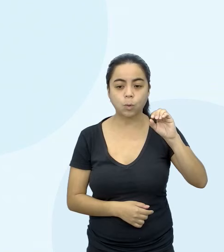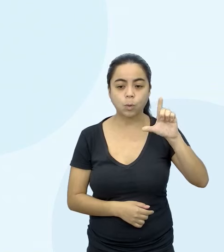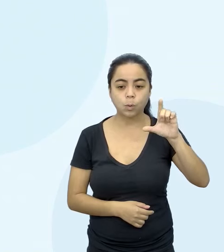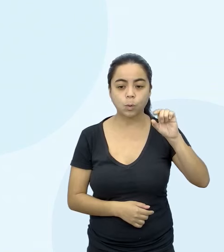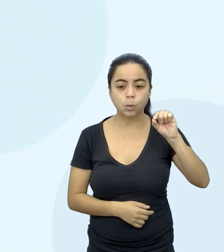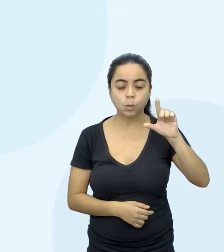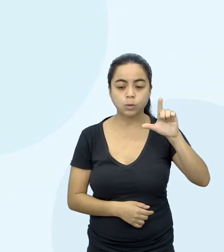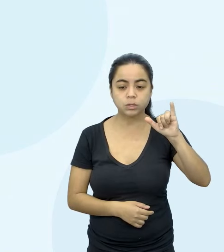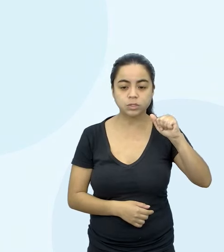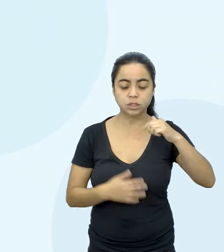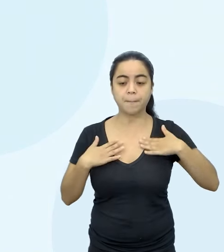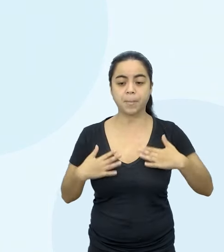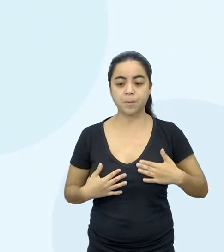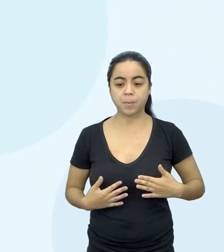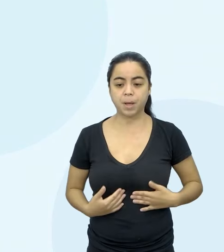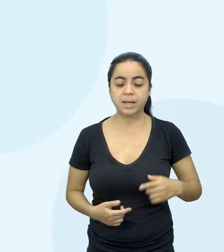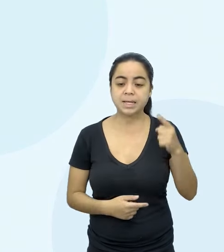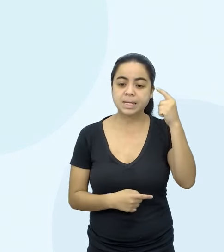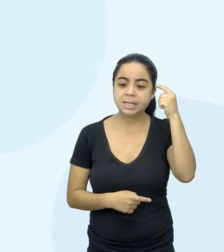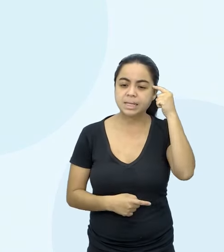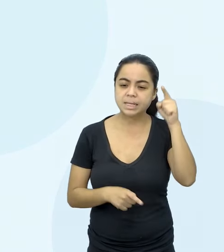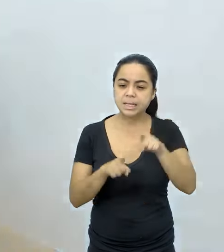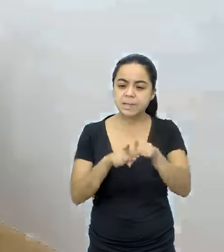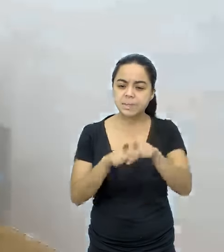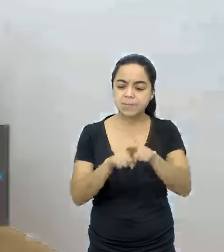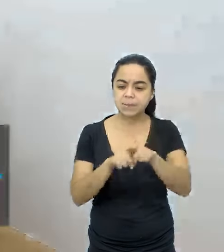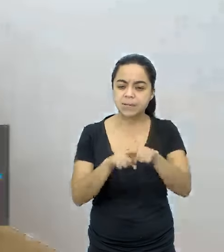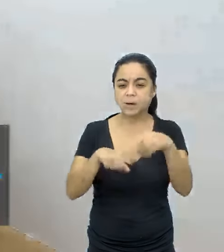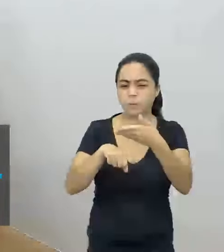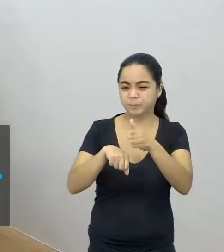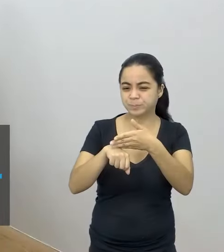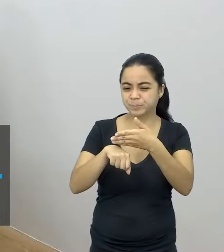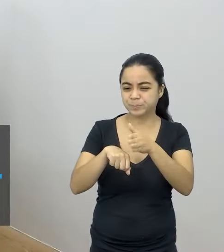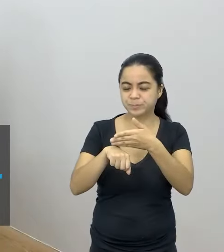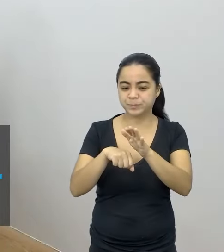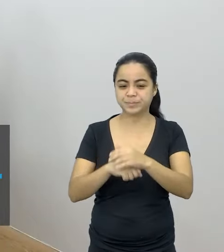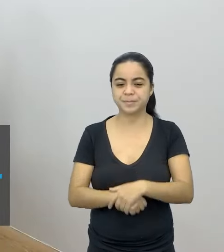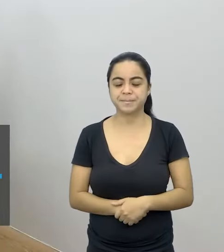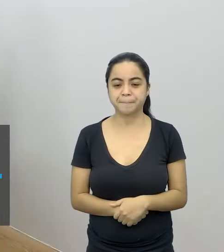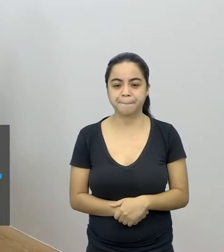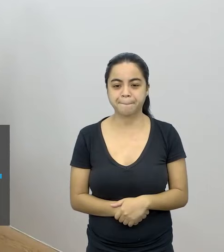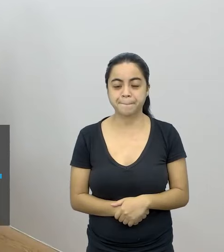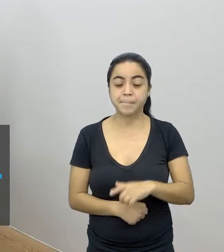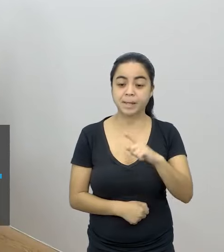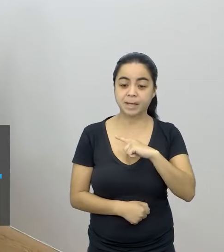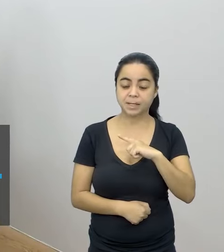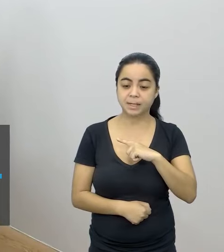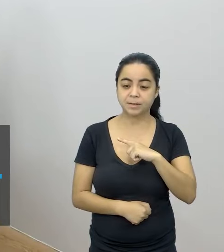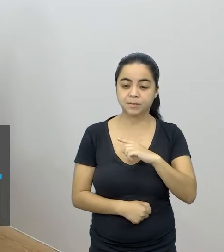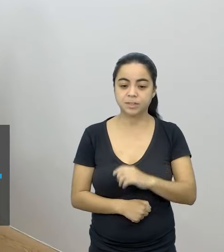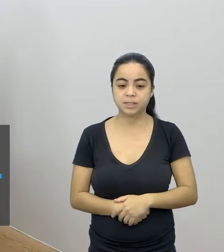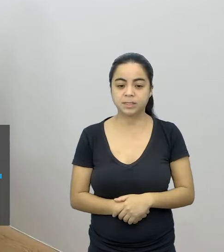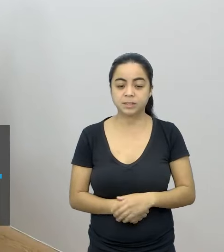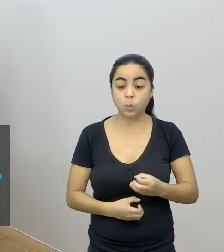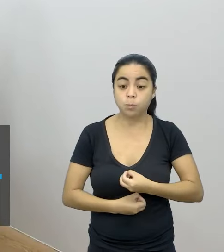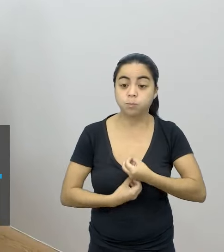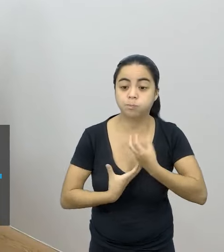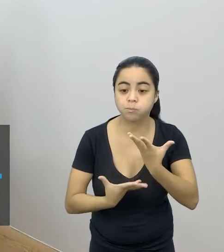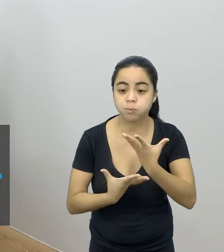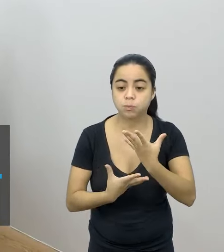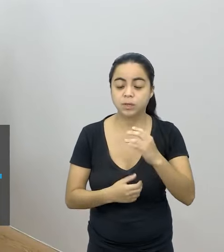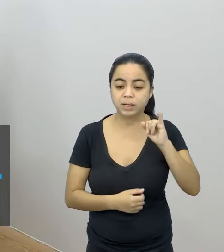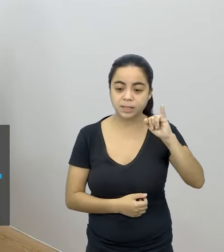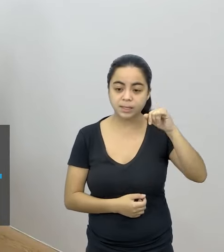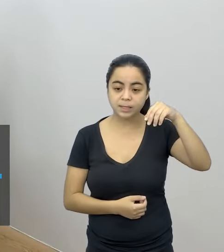fala de improvisação, lembra? Sim. Que nós estávamos estudando, a gente até comentou da outra vez. Então ele fala de improvisação, então eles vão